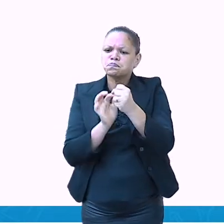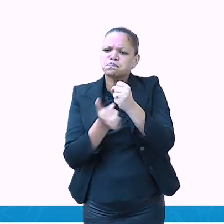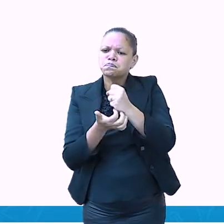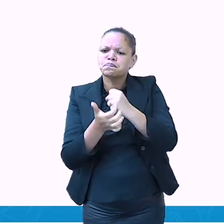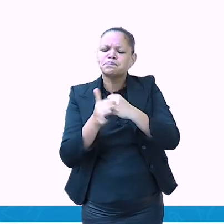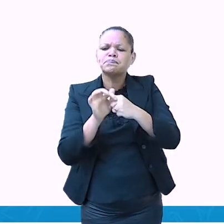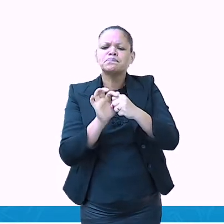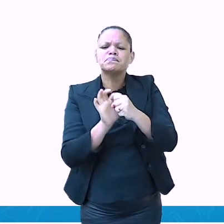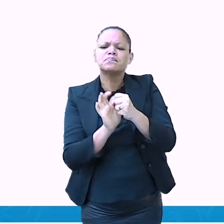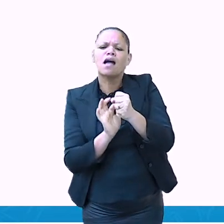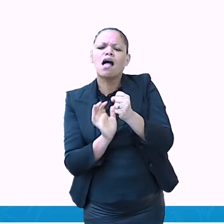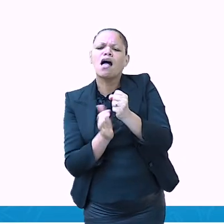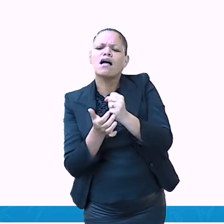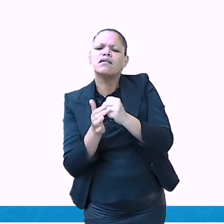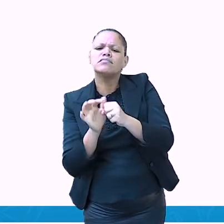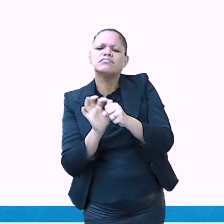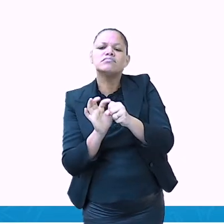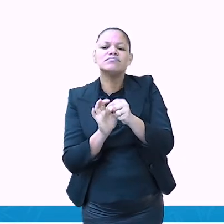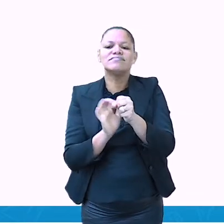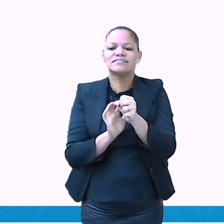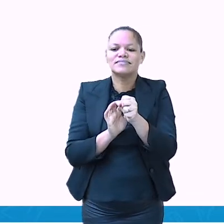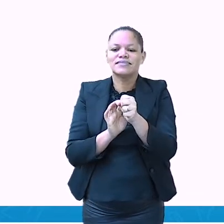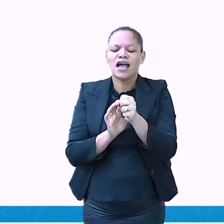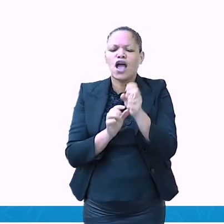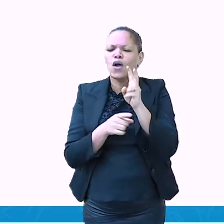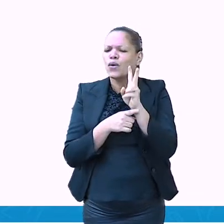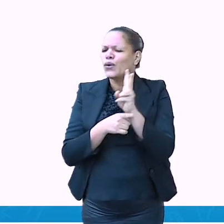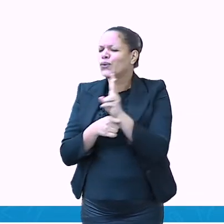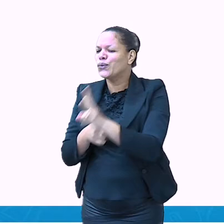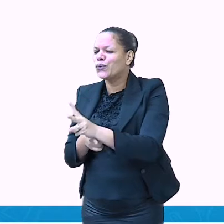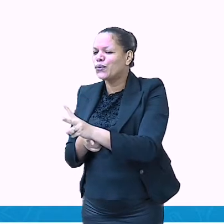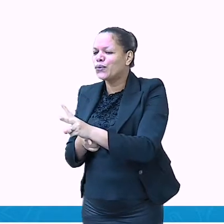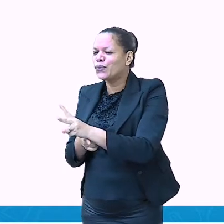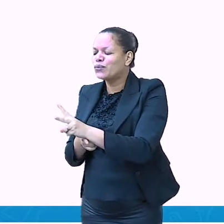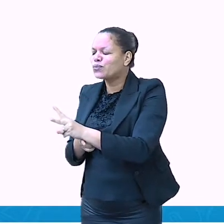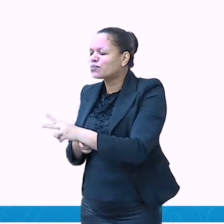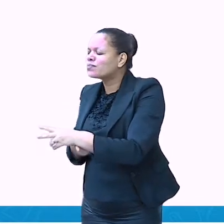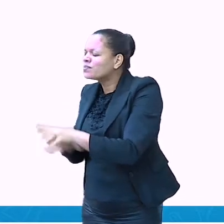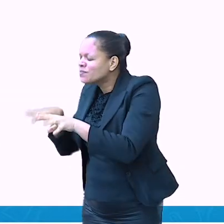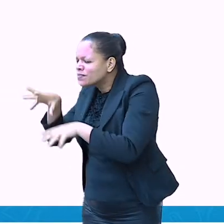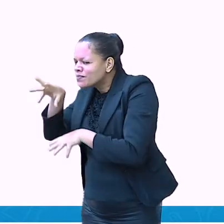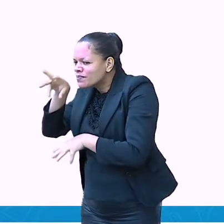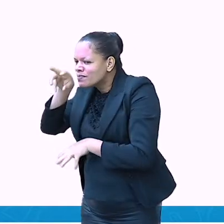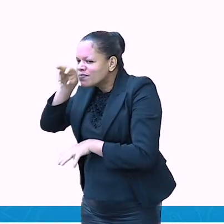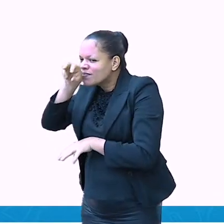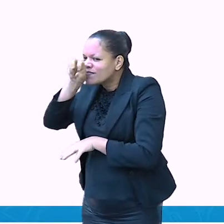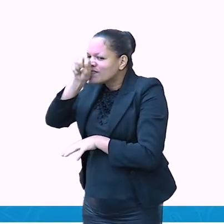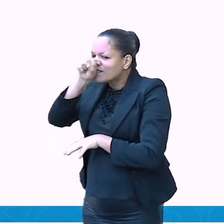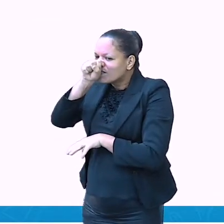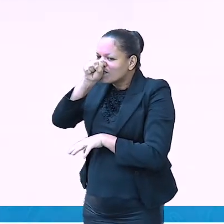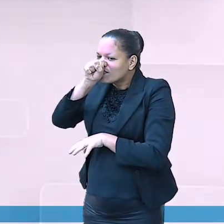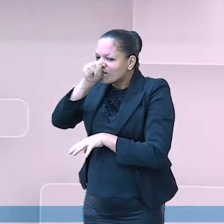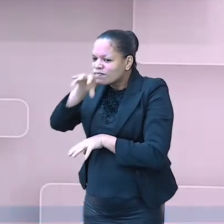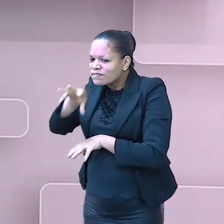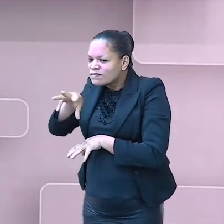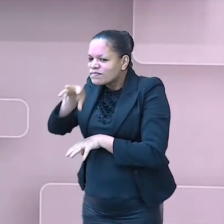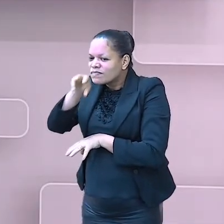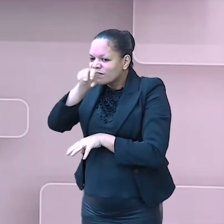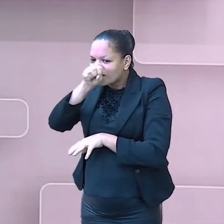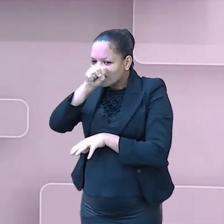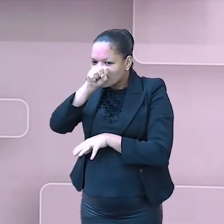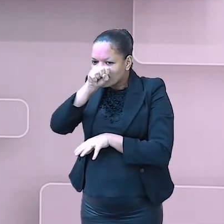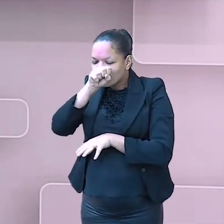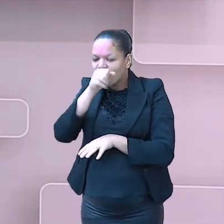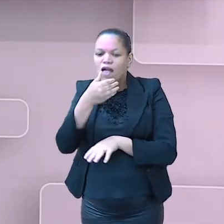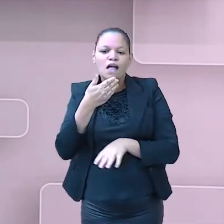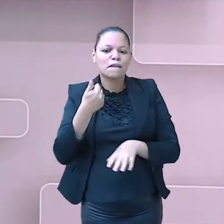tem ali pequenos espaços, microespaços, aonde o ar entra e sai para a